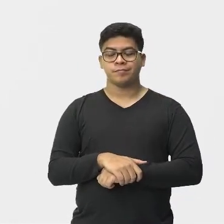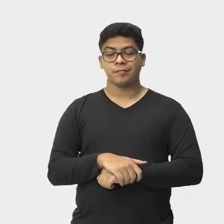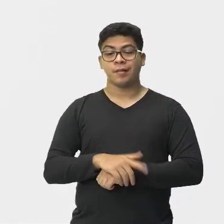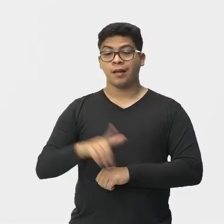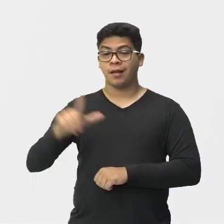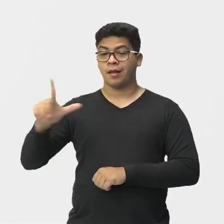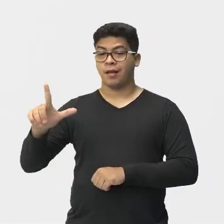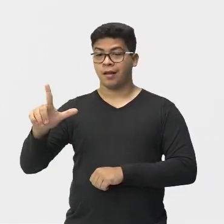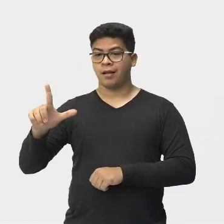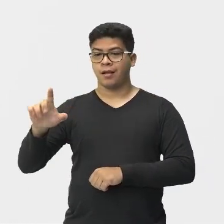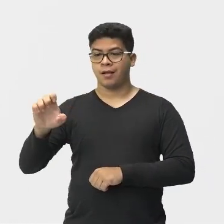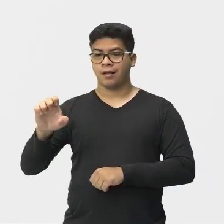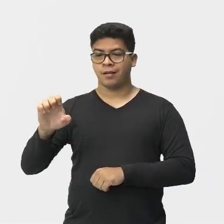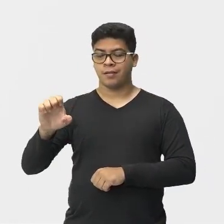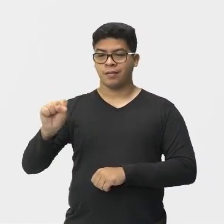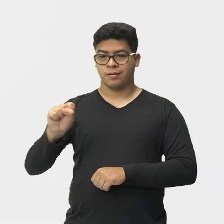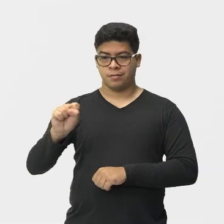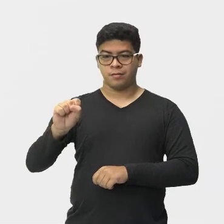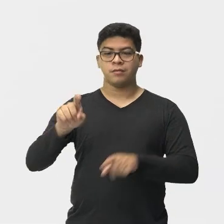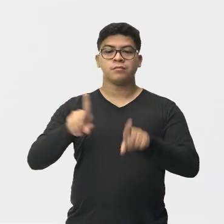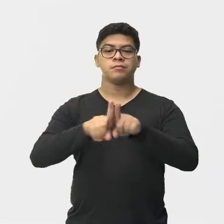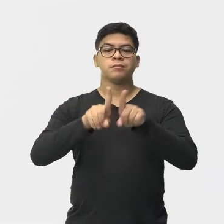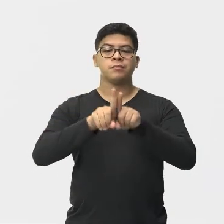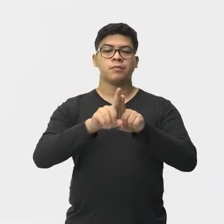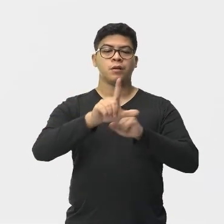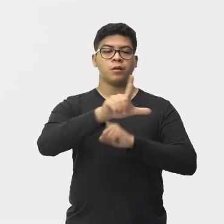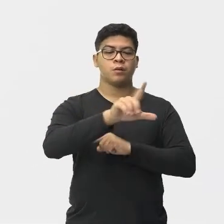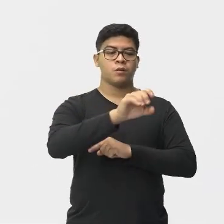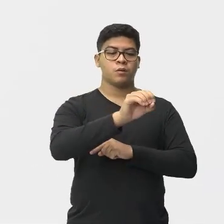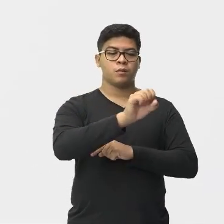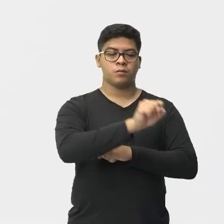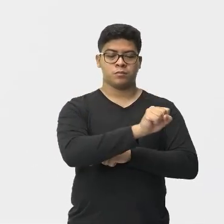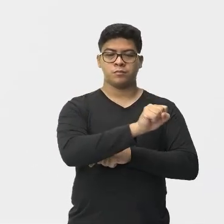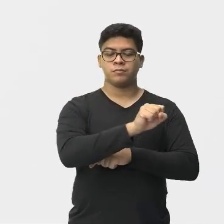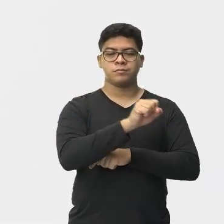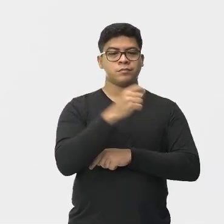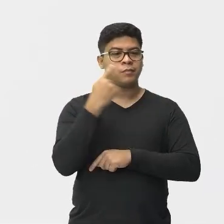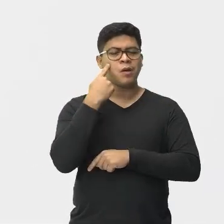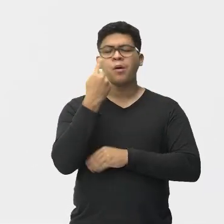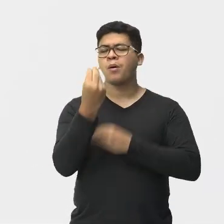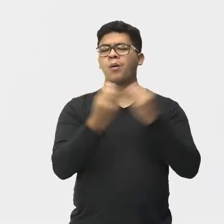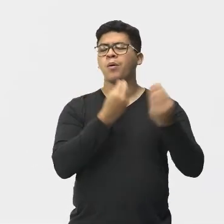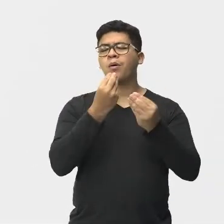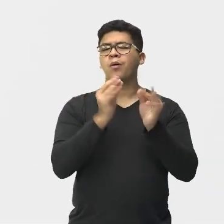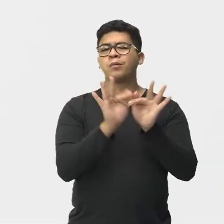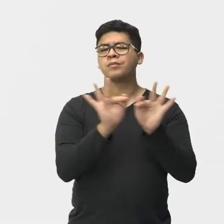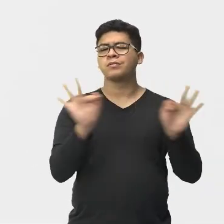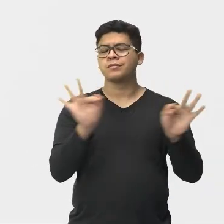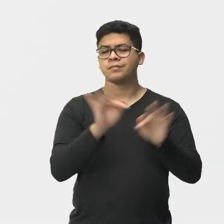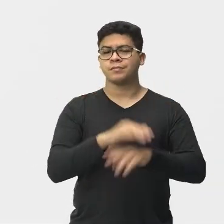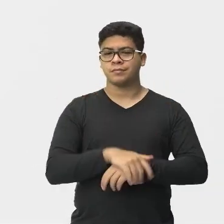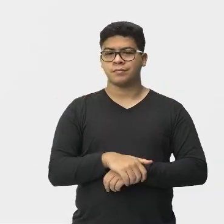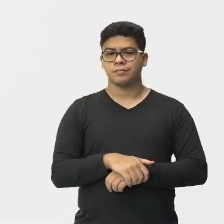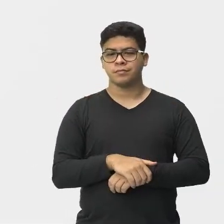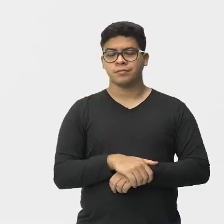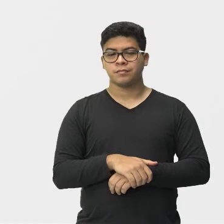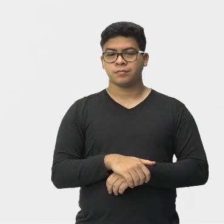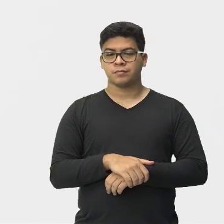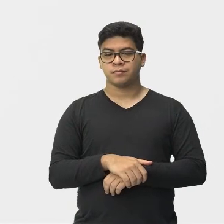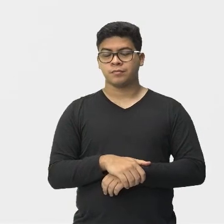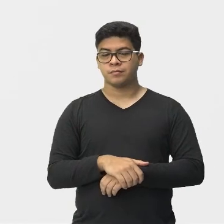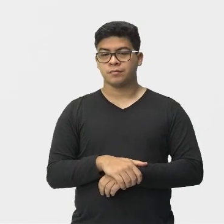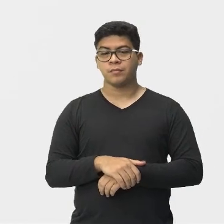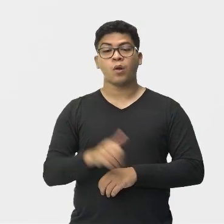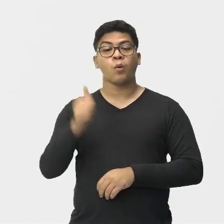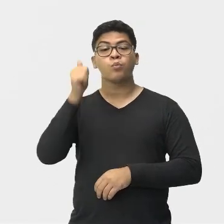por les ou se. Nesse caso, como é que ficaria? Aqui, Rosa